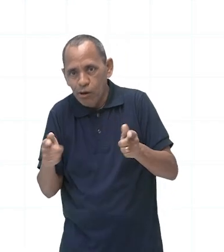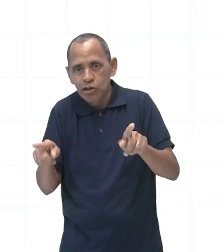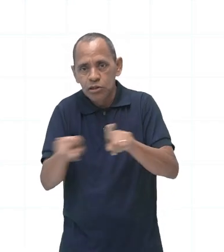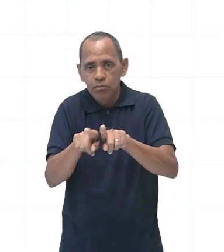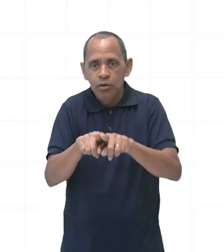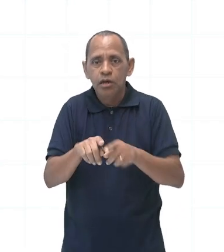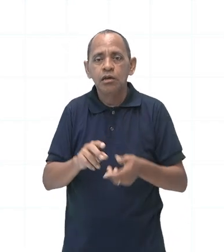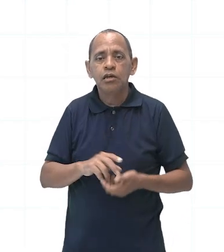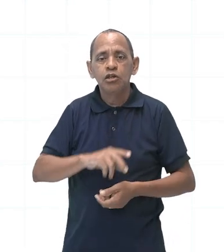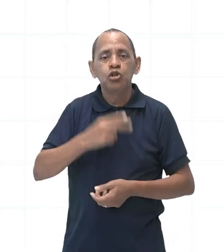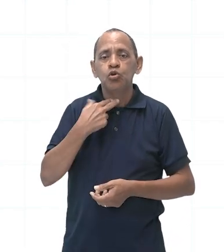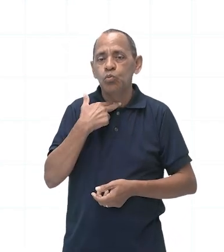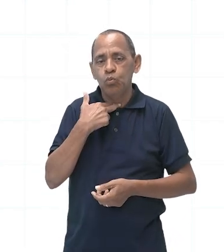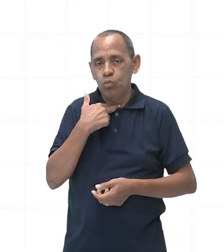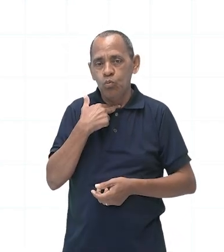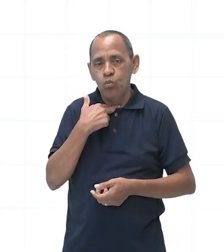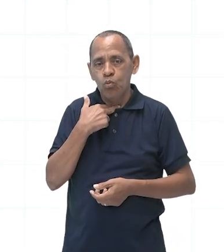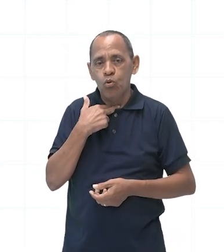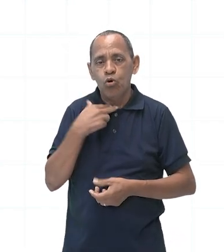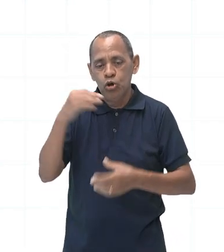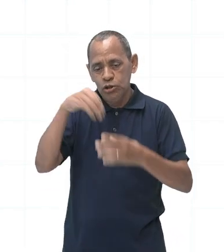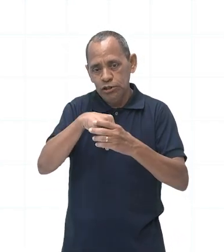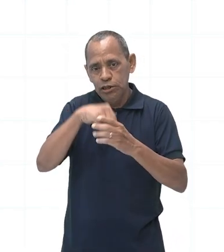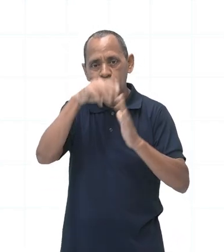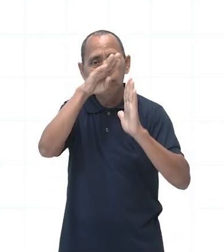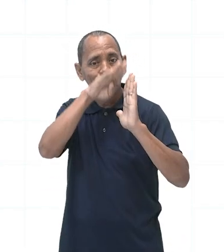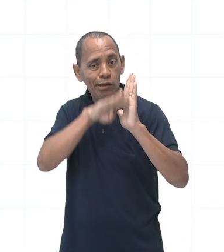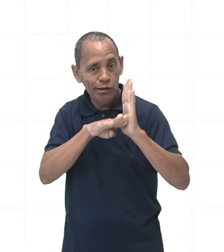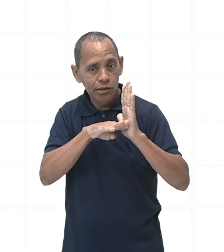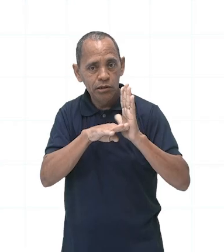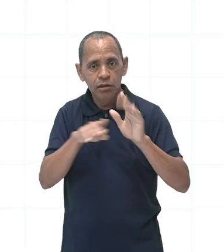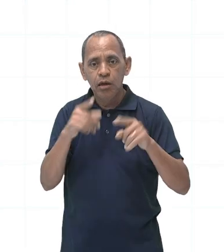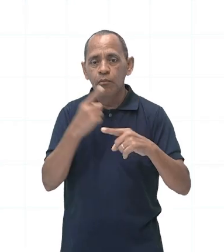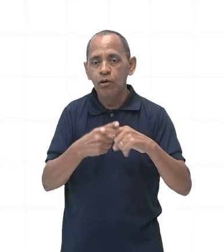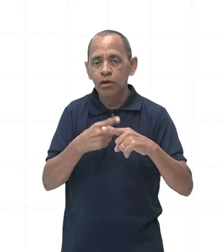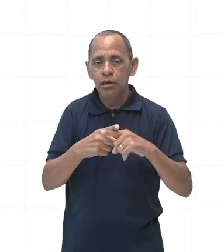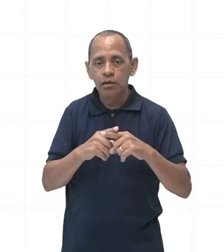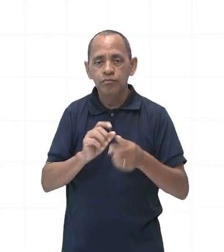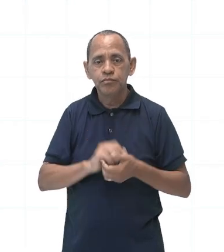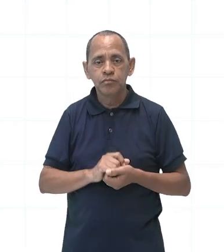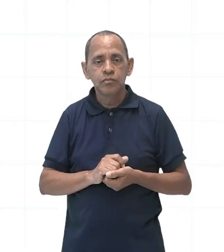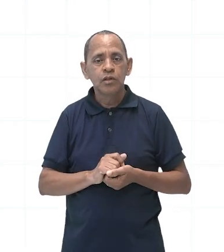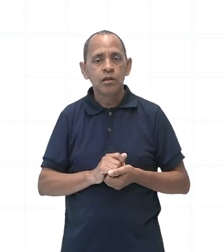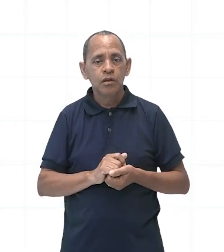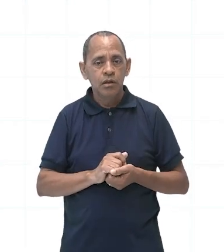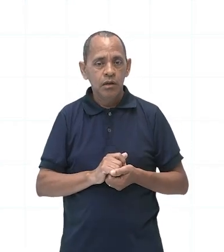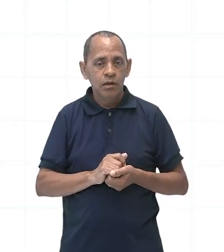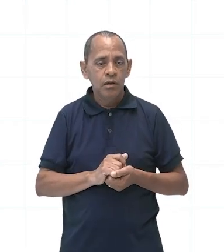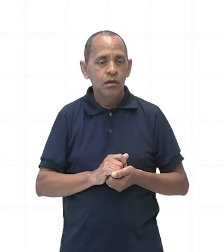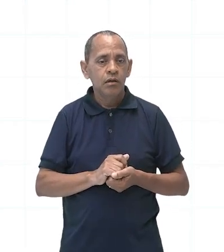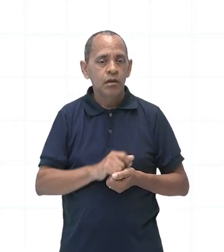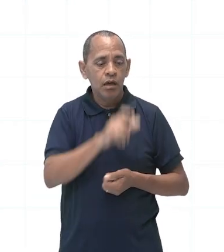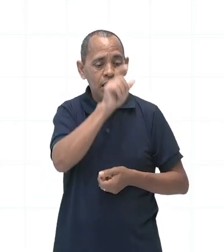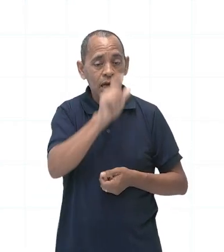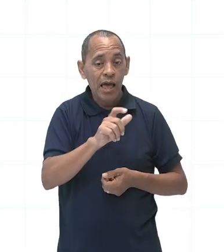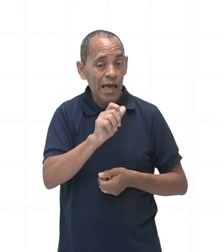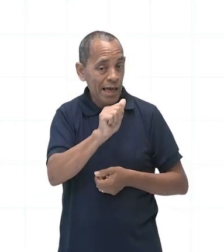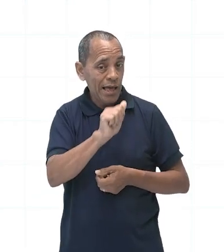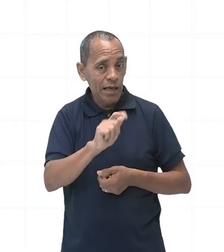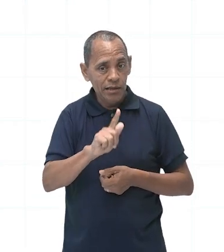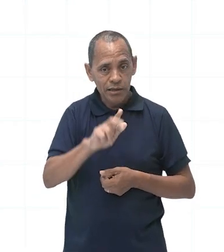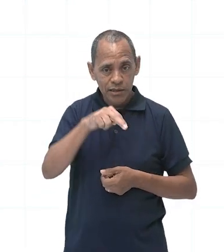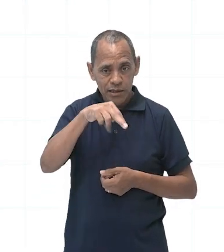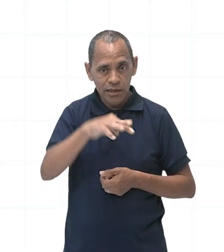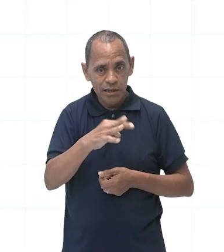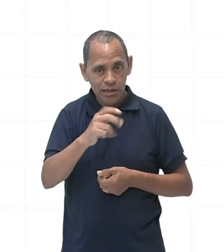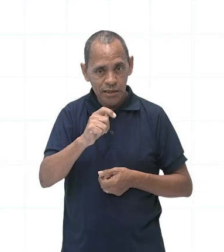tá? Porque para este gramático, ele não deveria constar nessa lista. Porque, de acordo com ele, o agente da passiva